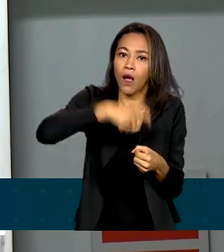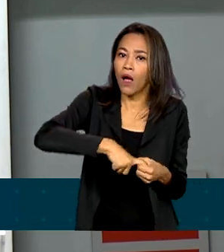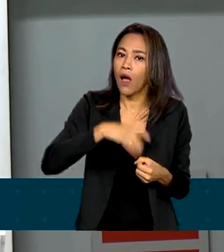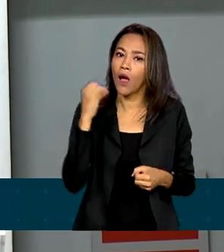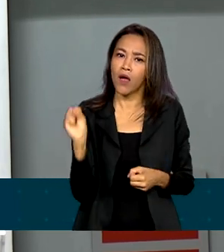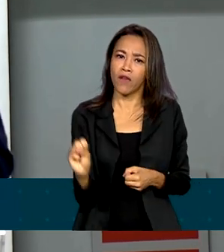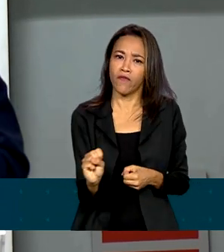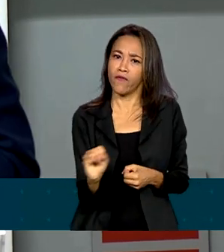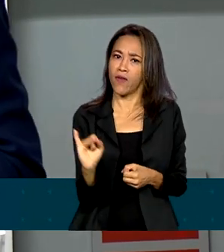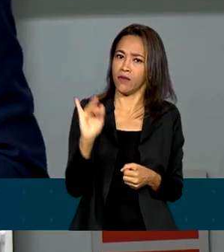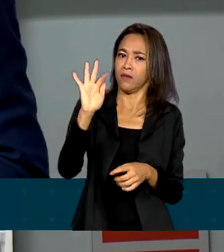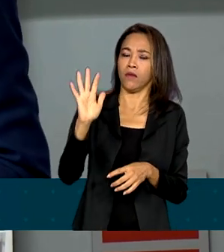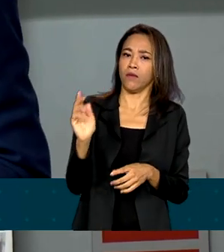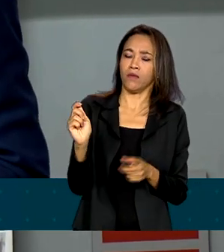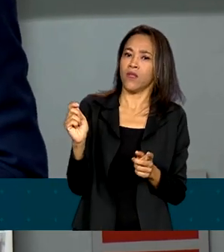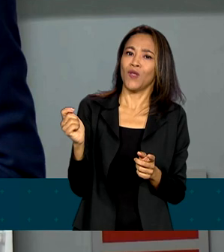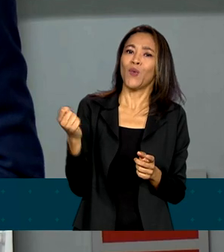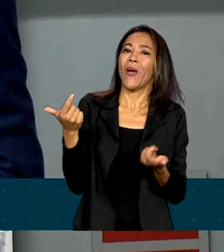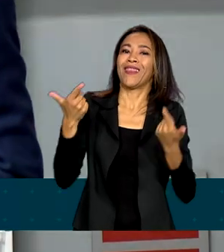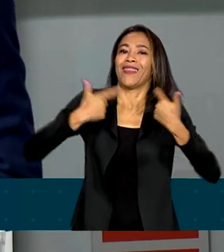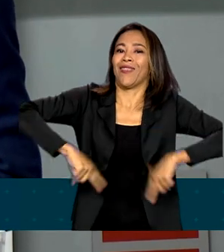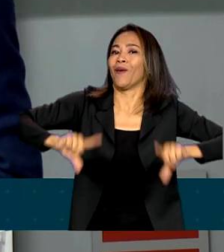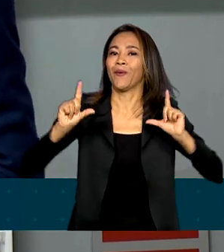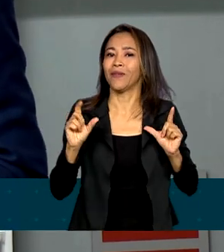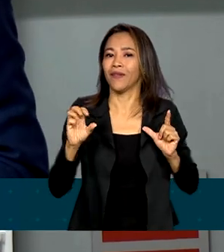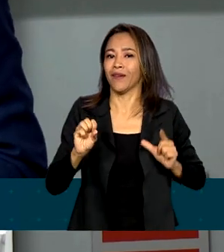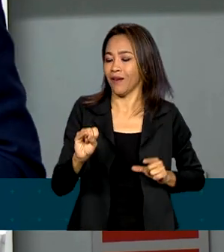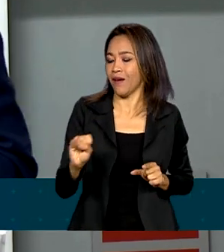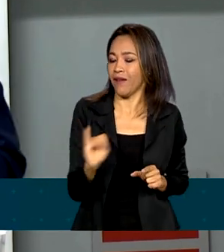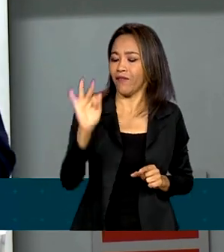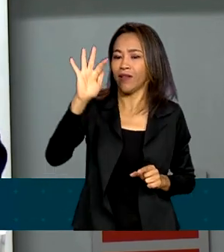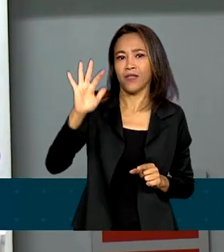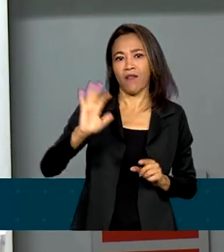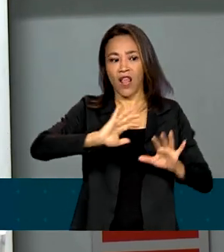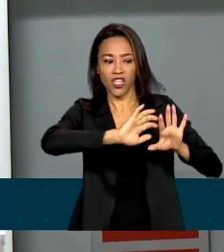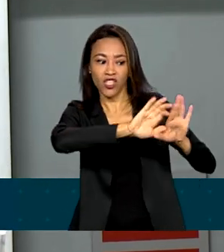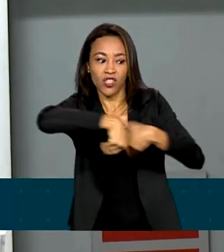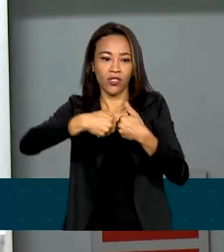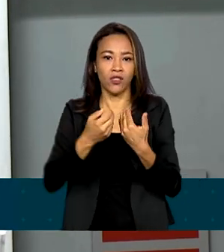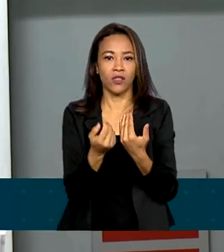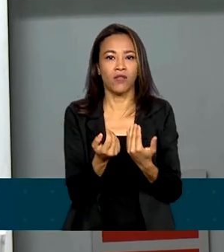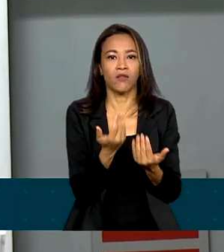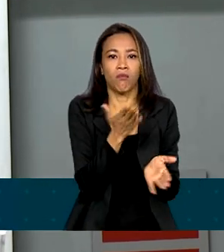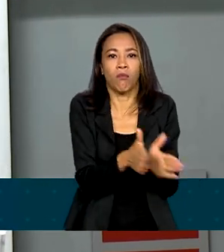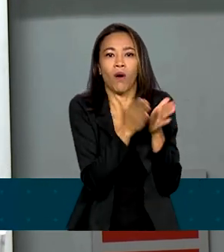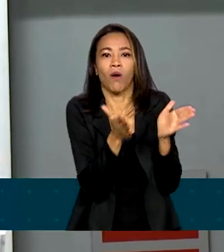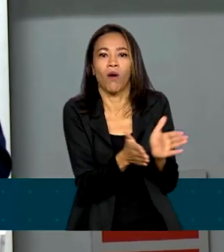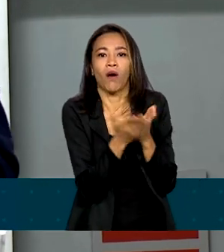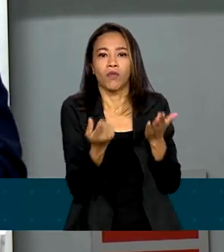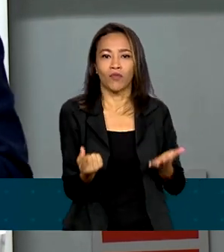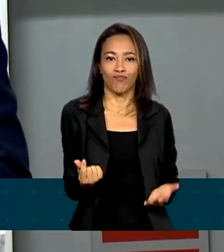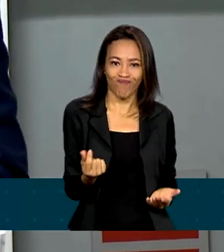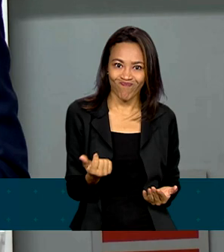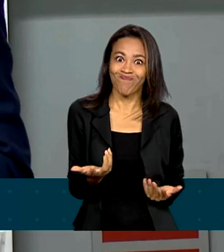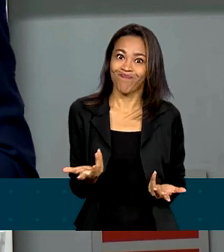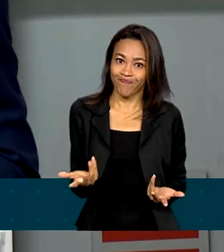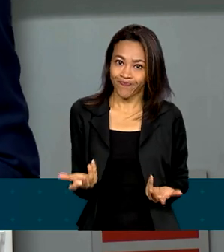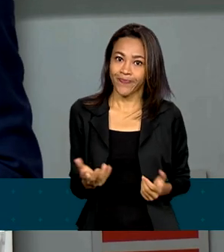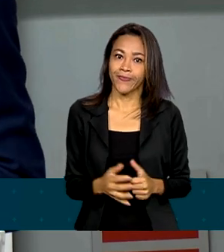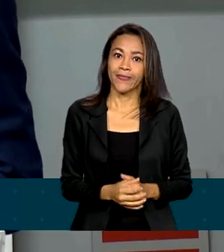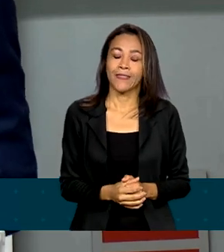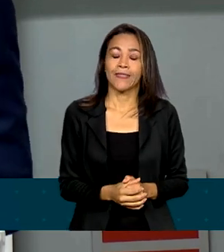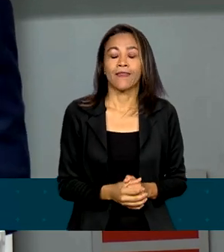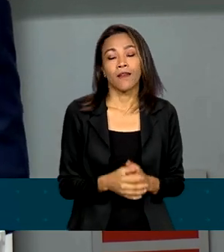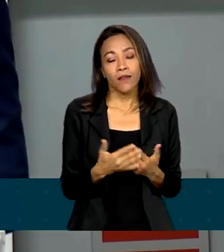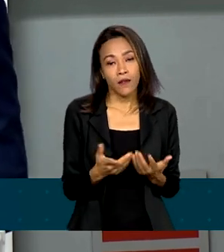é socialmente neutra, ela não é neutra, ela tira do pobre para o rico, tira do pobre para o rico. Então, esse